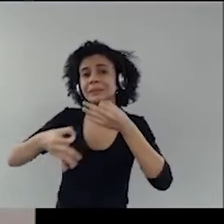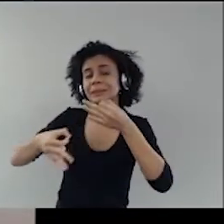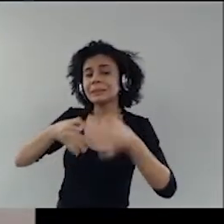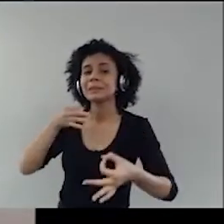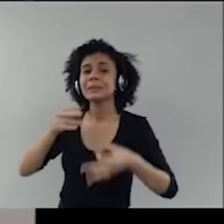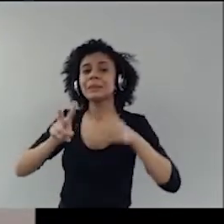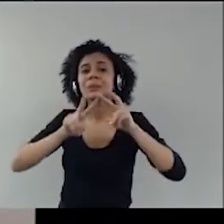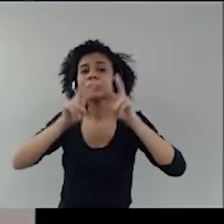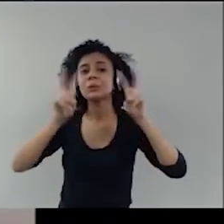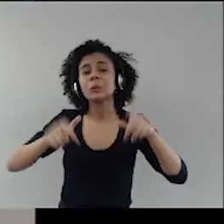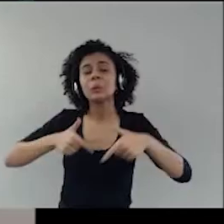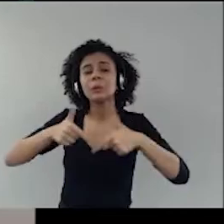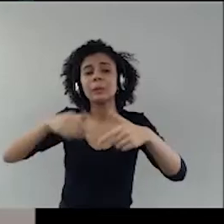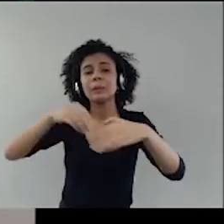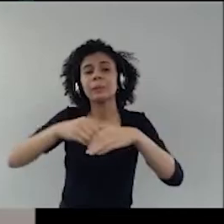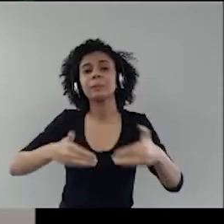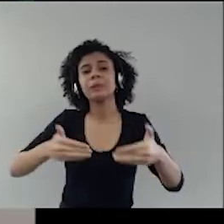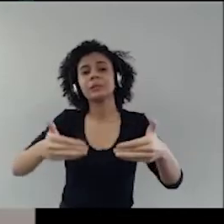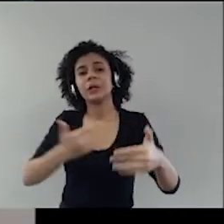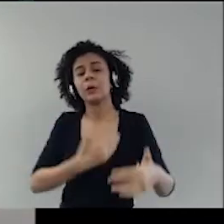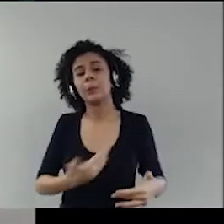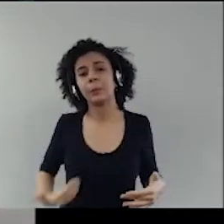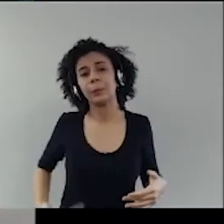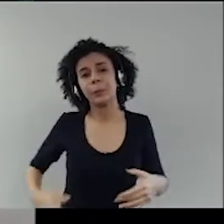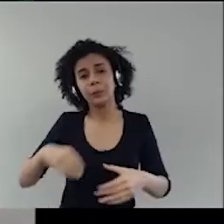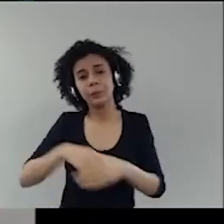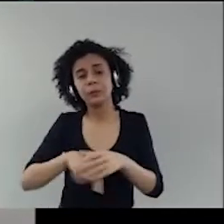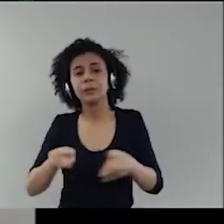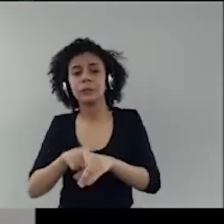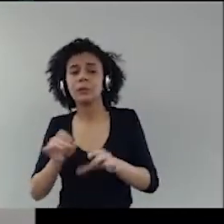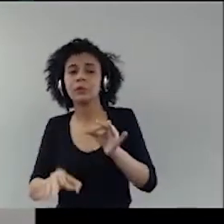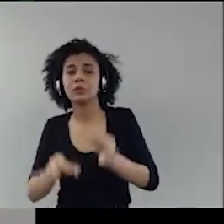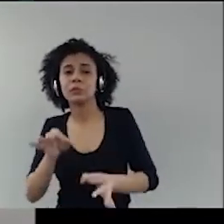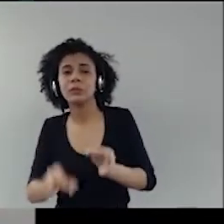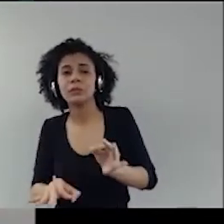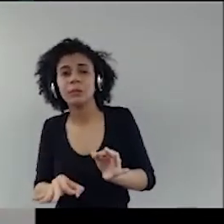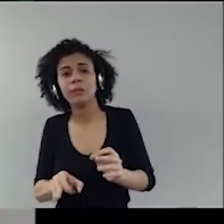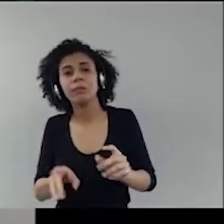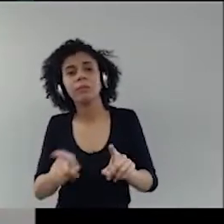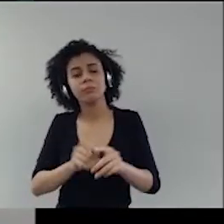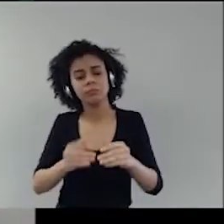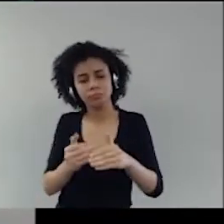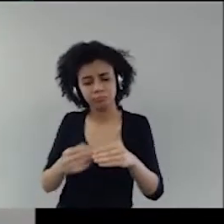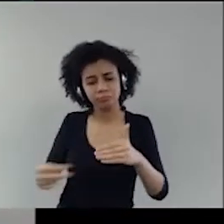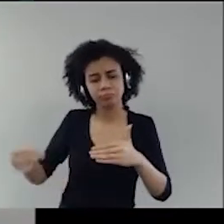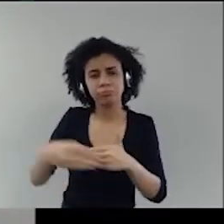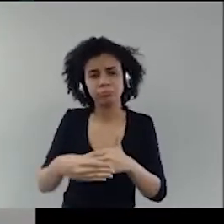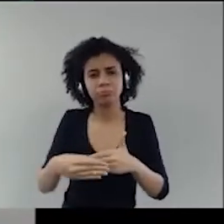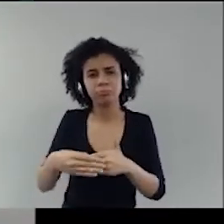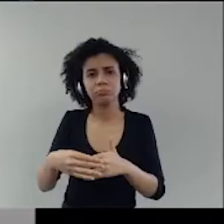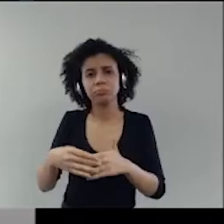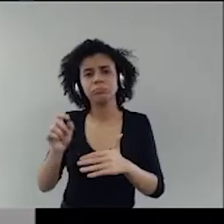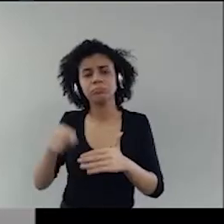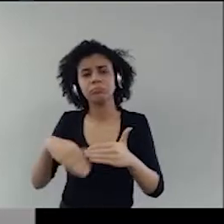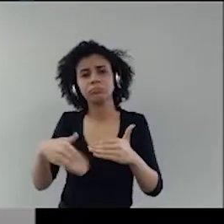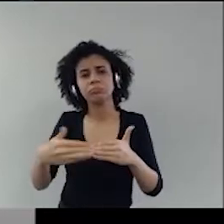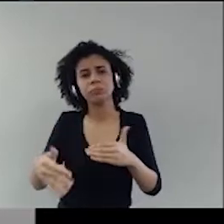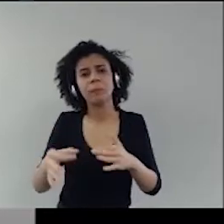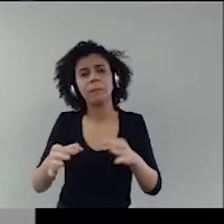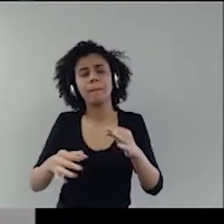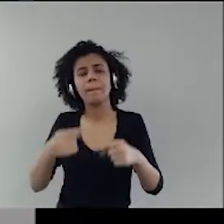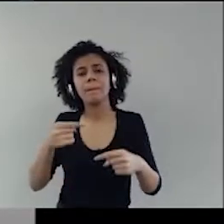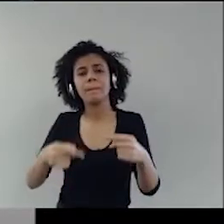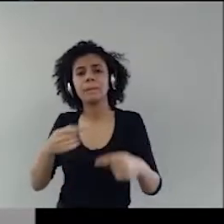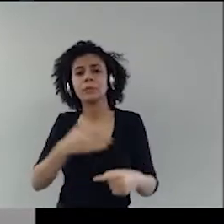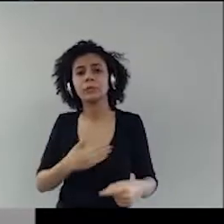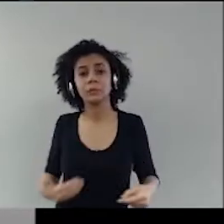à atuação do Ministério Público brasileiro e do Judiciário na linha de frente da consecução de política